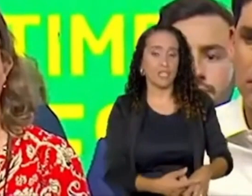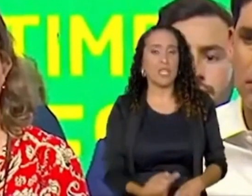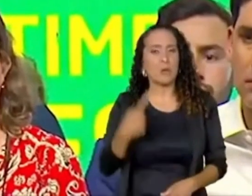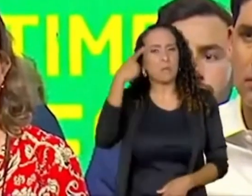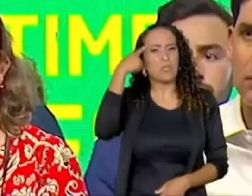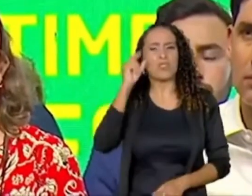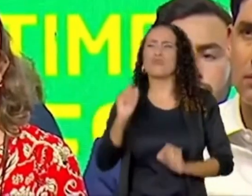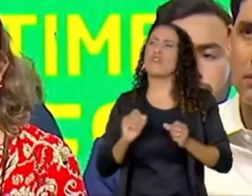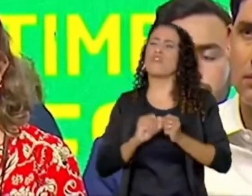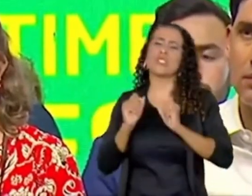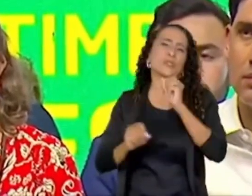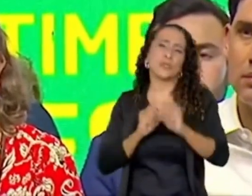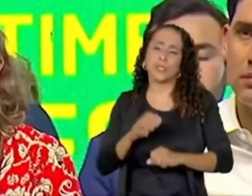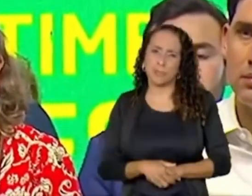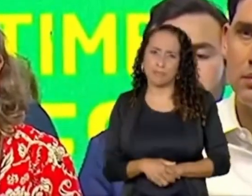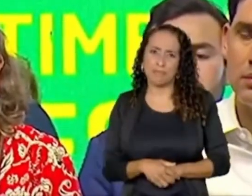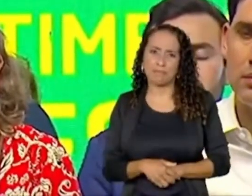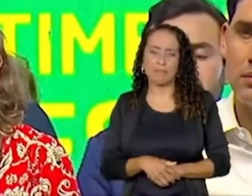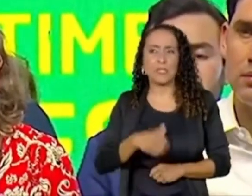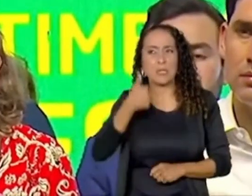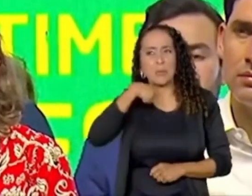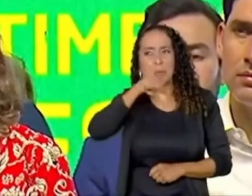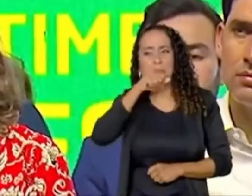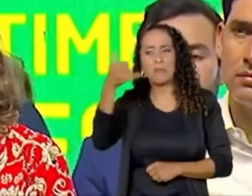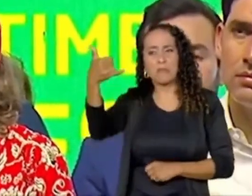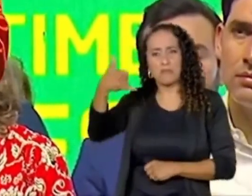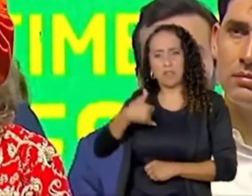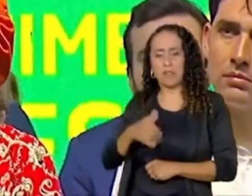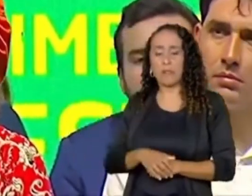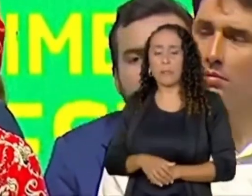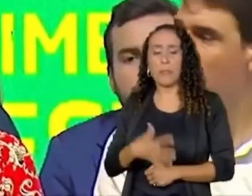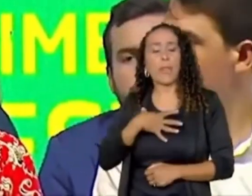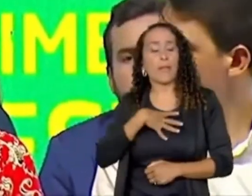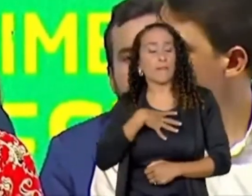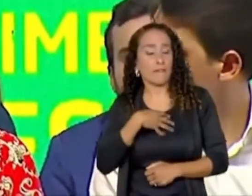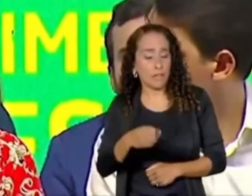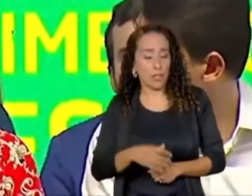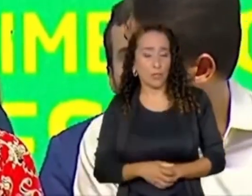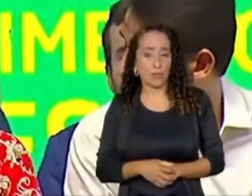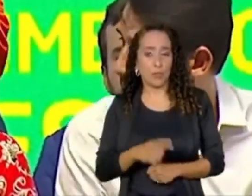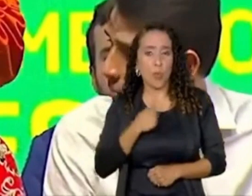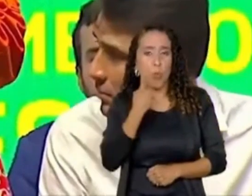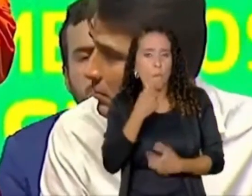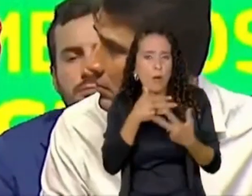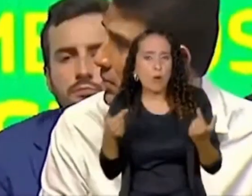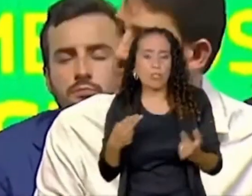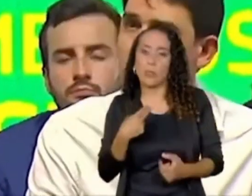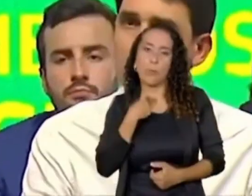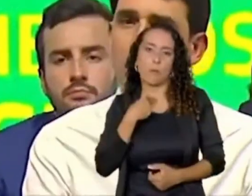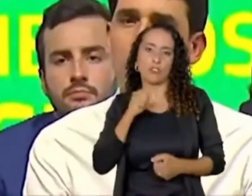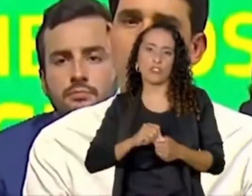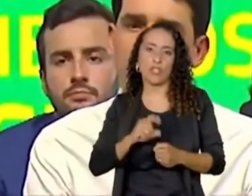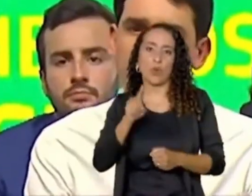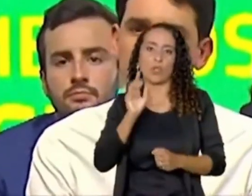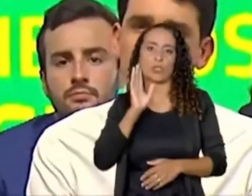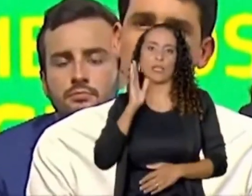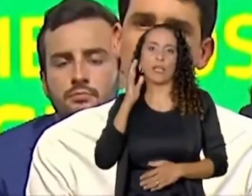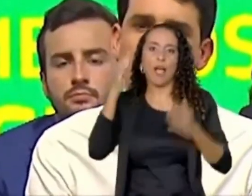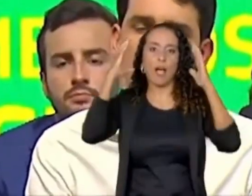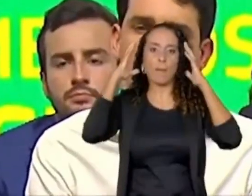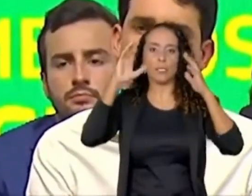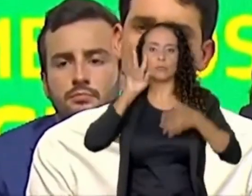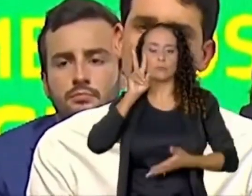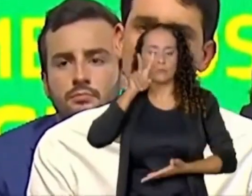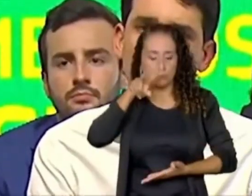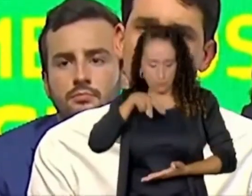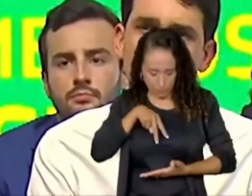fazer. A minha mãe dizia, meu filho, só tem uma coisa que você não pode fazer, é baixar a cabeça.